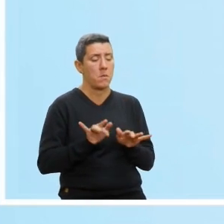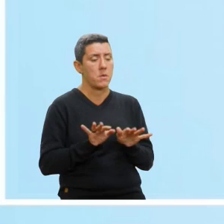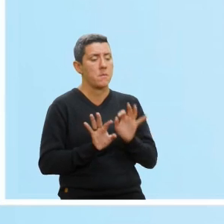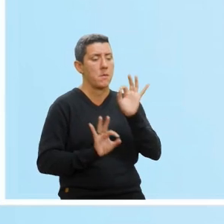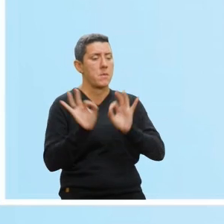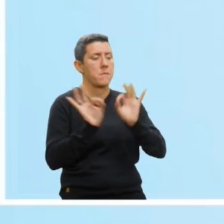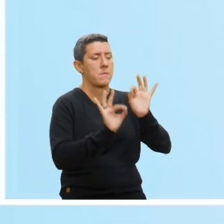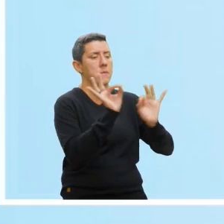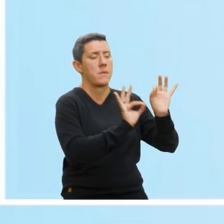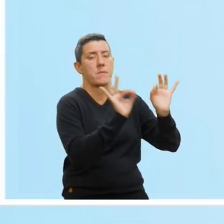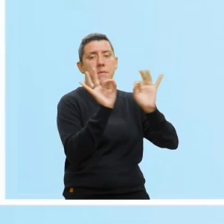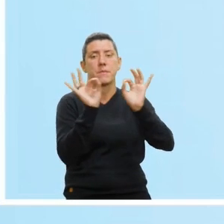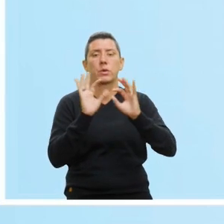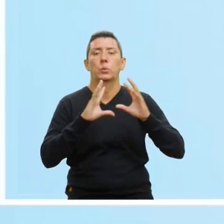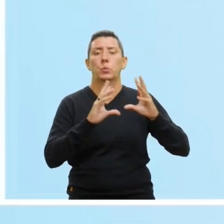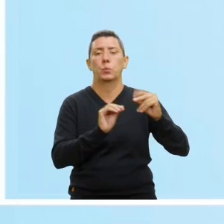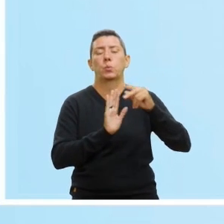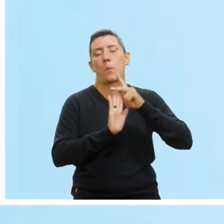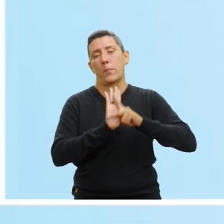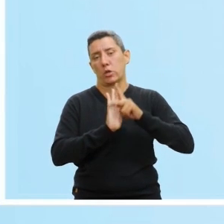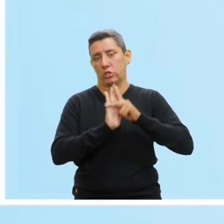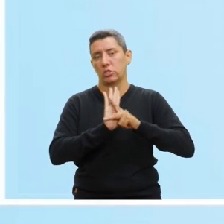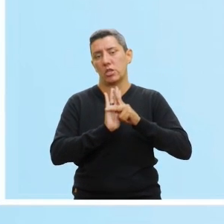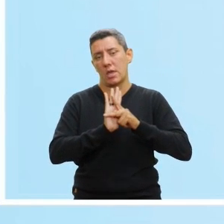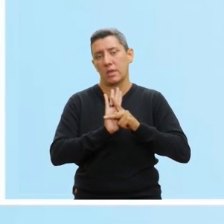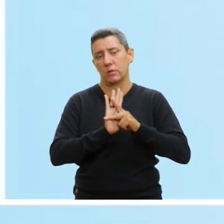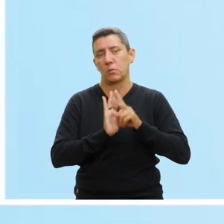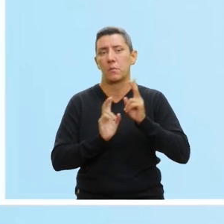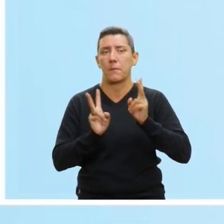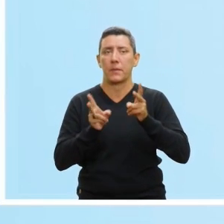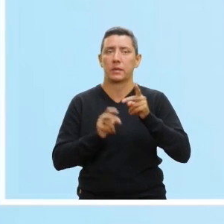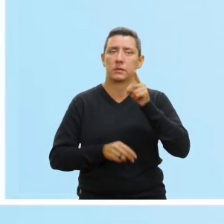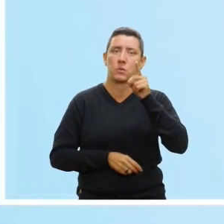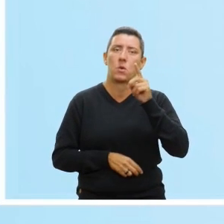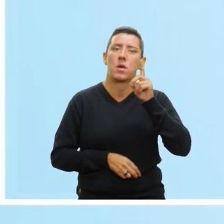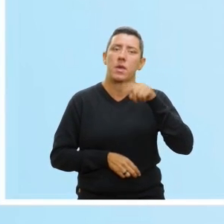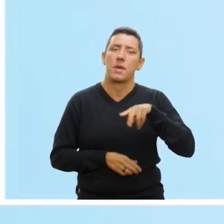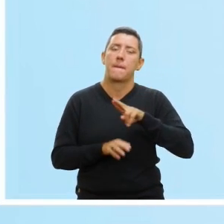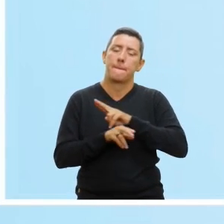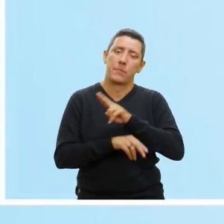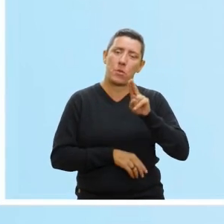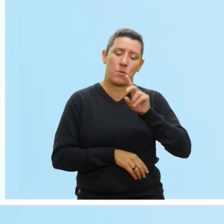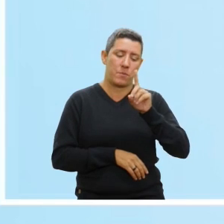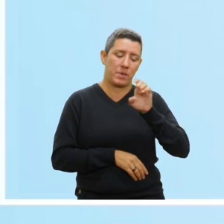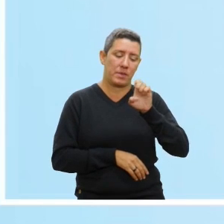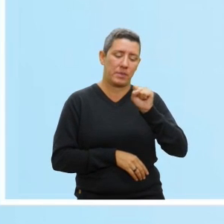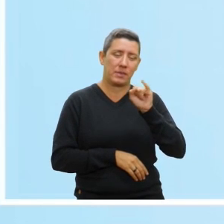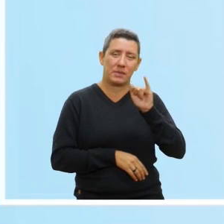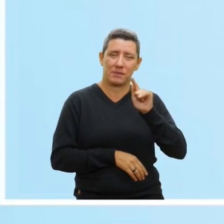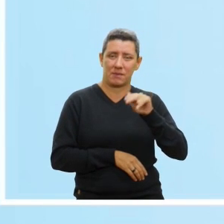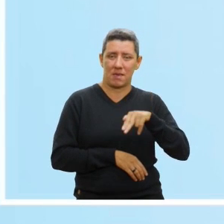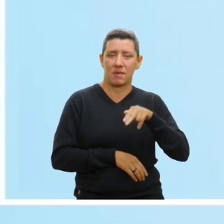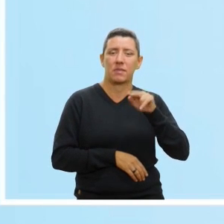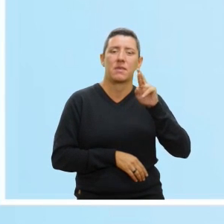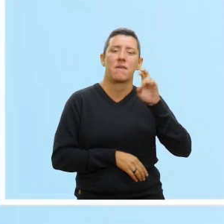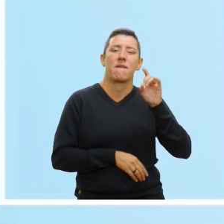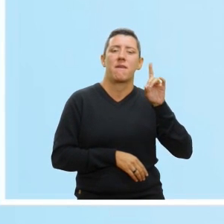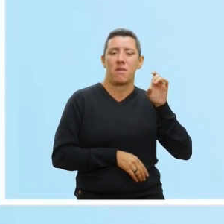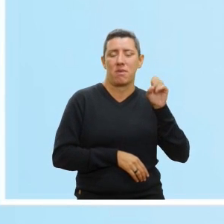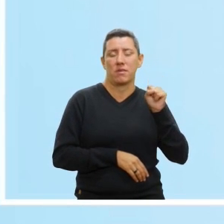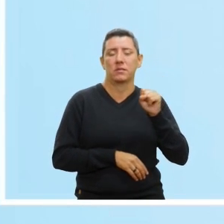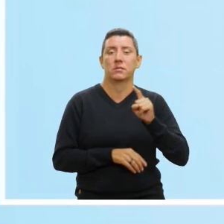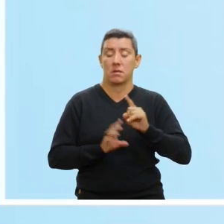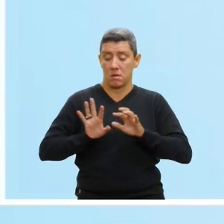tá? Então, a gente faz todo o projeto aqui nesse software de design de redes e depois de entregue, né, depois de instalado o projeto, a gente